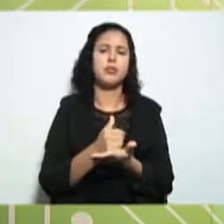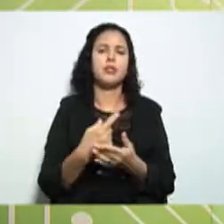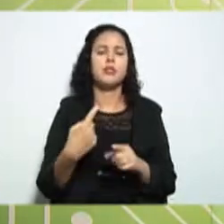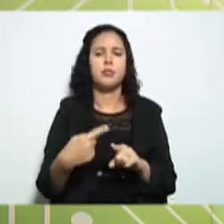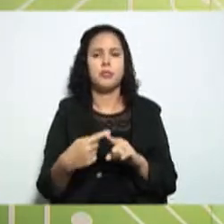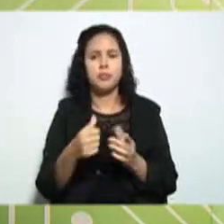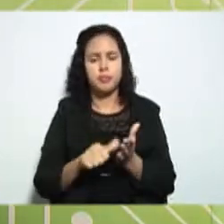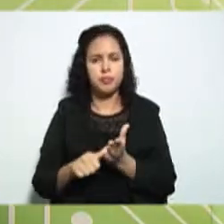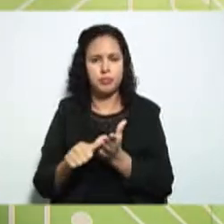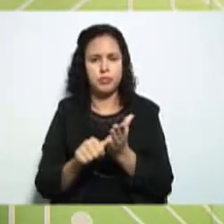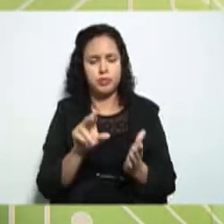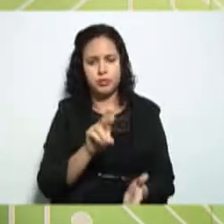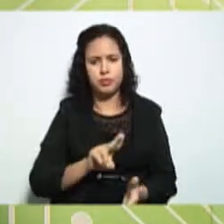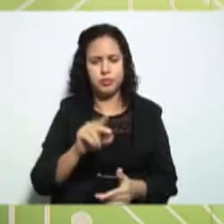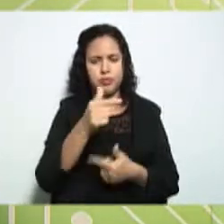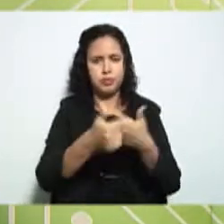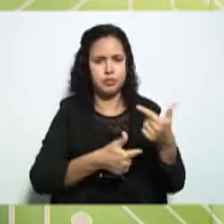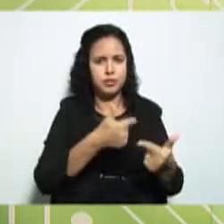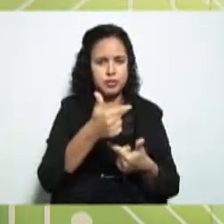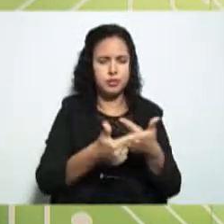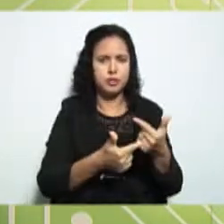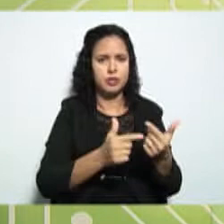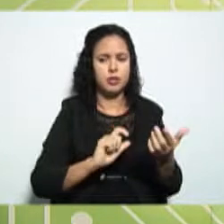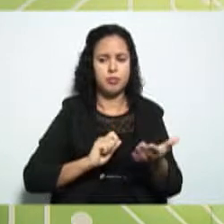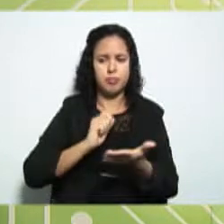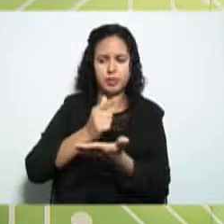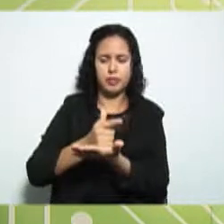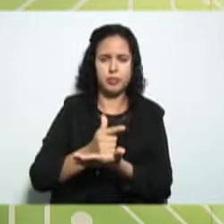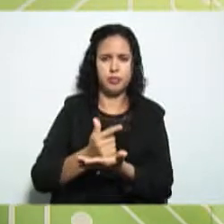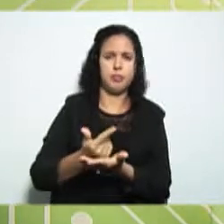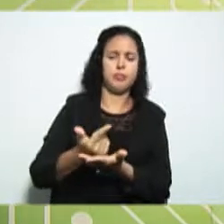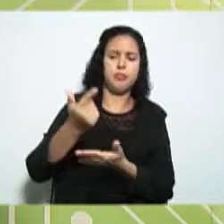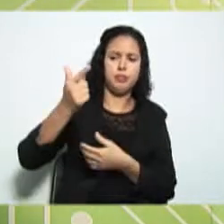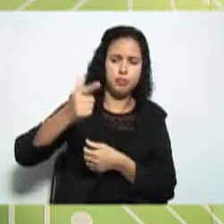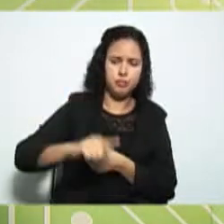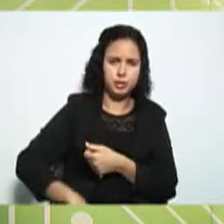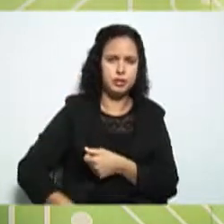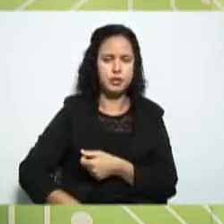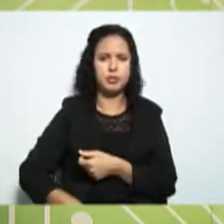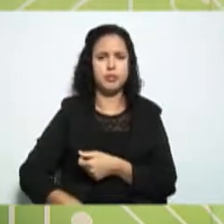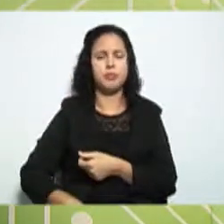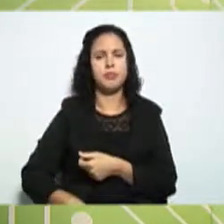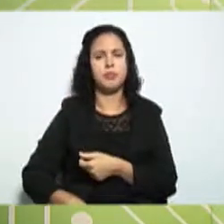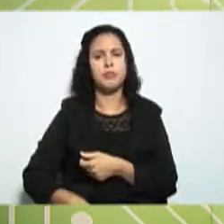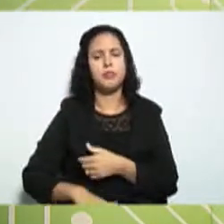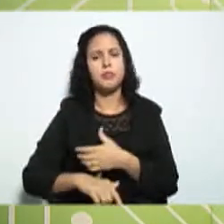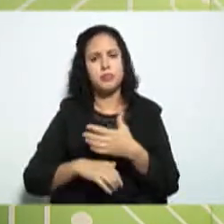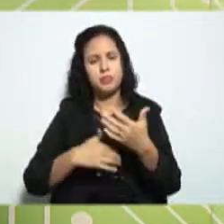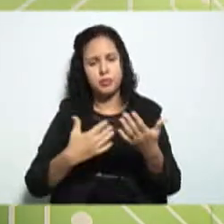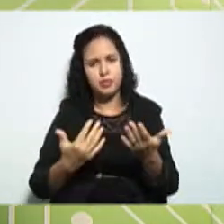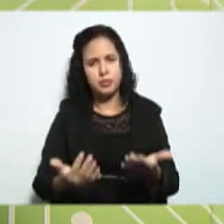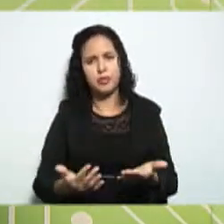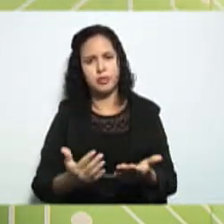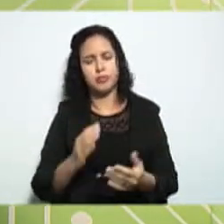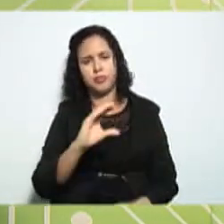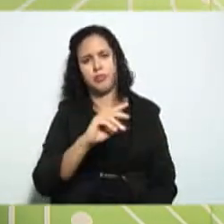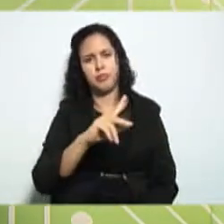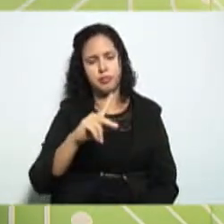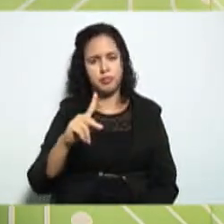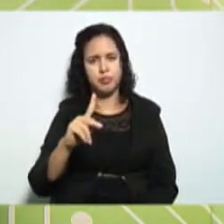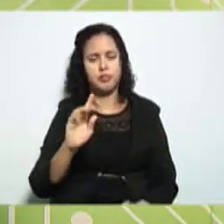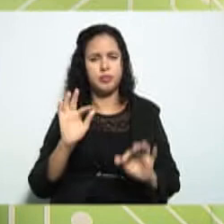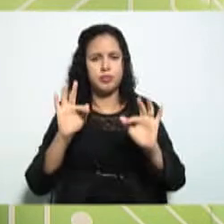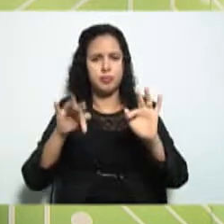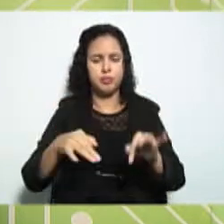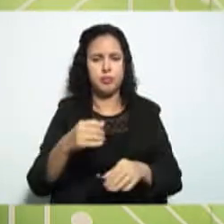da cooperativa e pagou além do necessário para a cooperativa ficar aberta. A cooperativa não tem fins lucrativos. Chegou o final do ano, teve